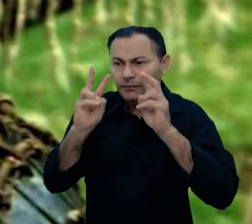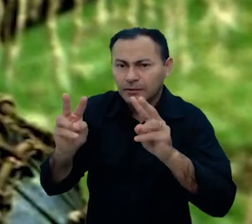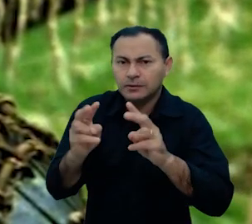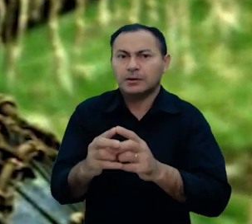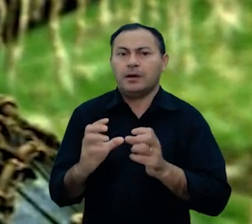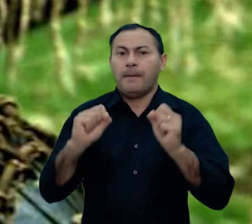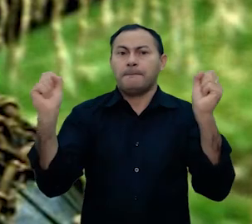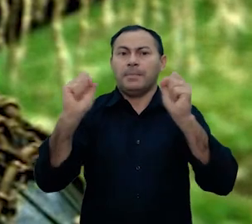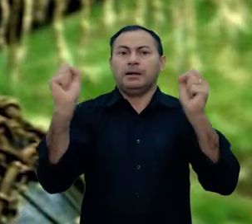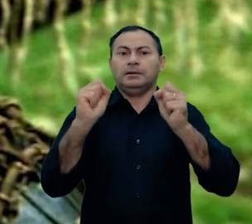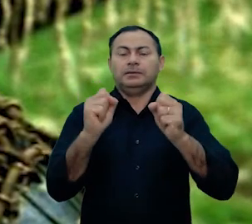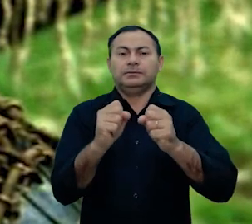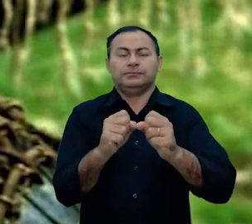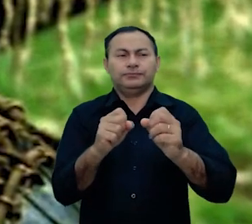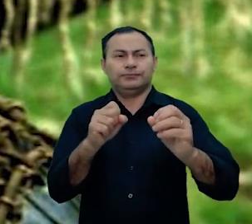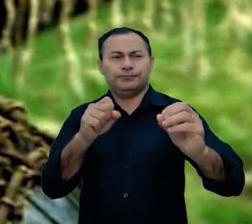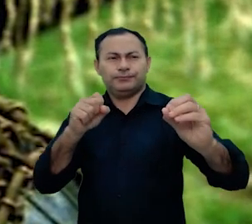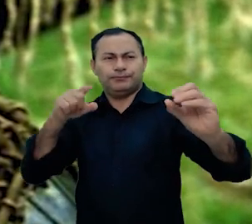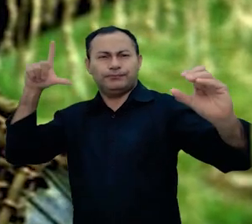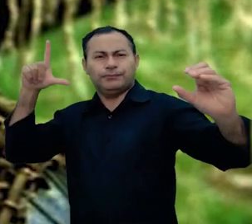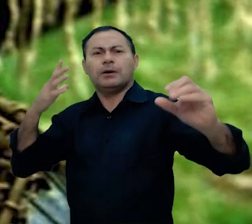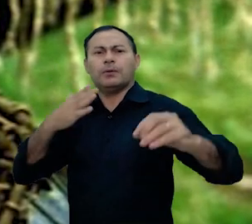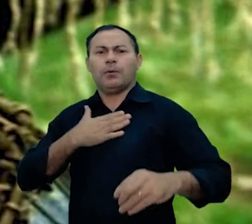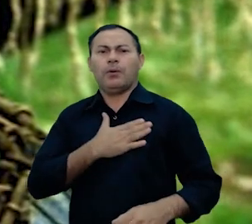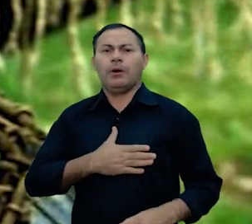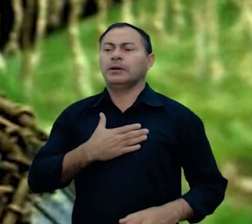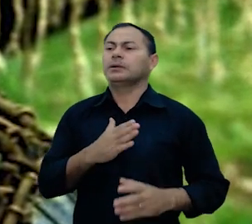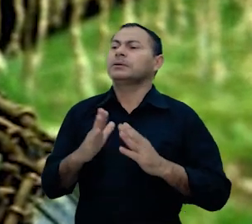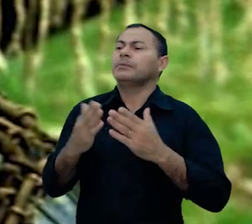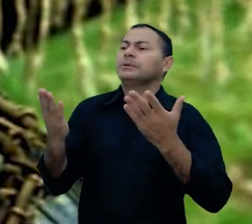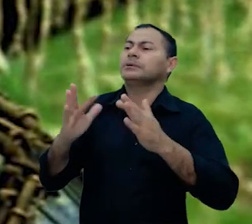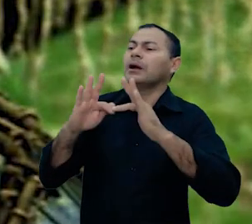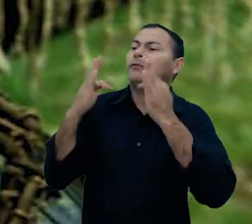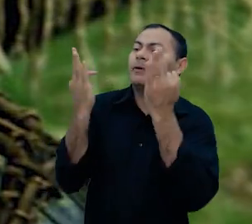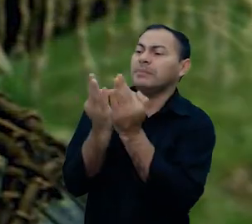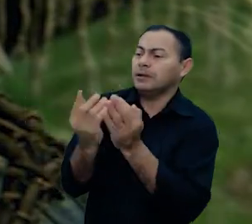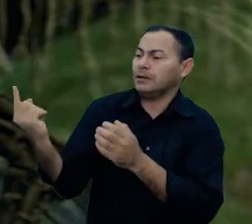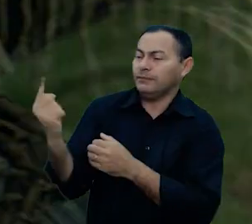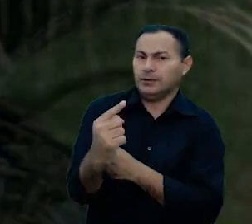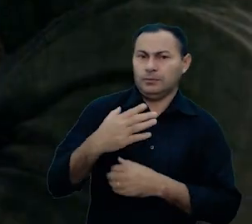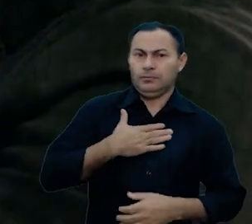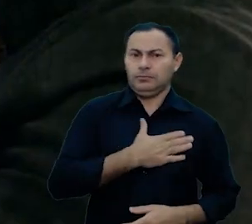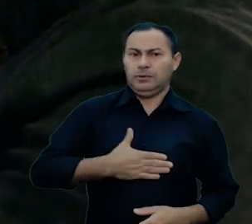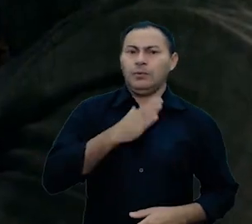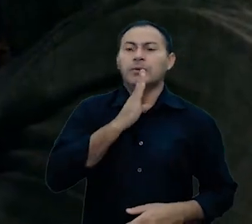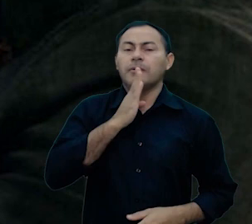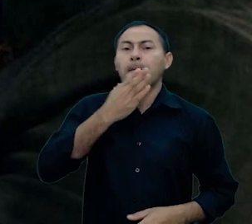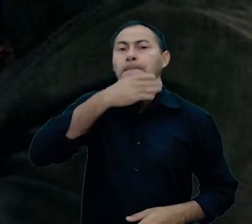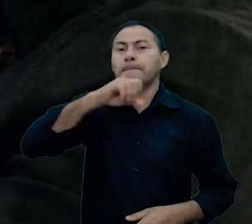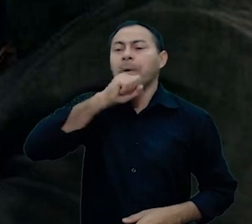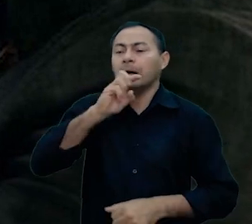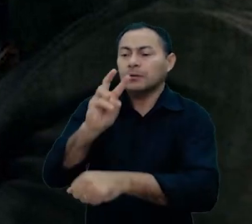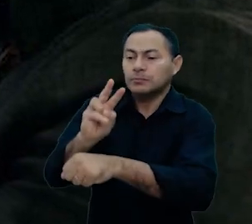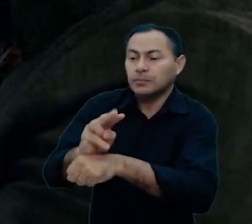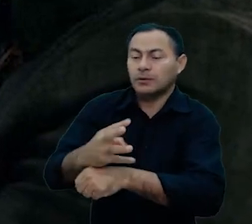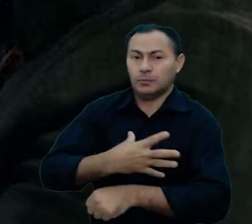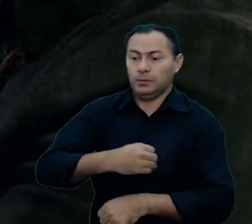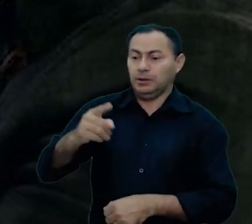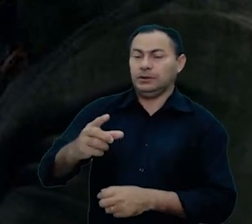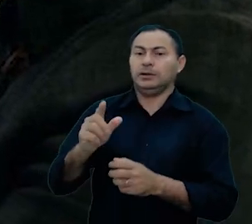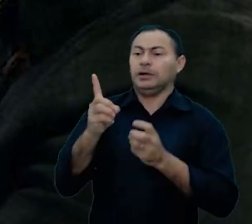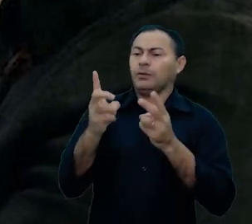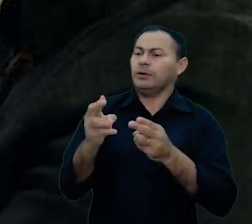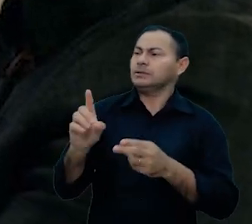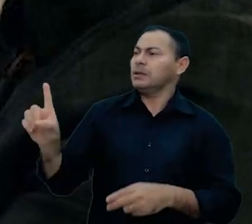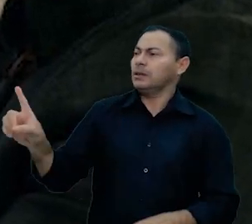cena. Que maravilha de flecha, hein? Gostaria de saber de qual arco ela saiu. Gostaria de conhecer o pai que criou um filho como esse tal